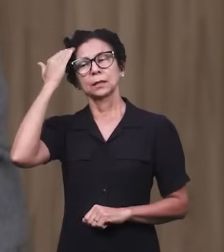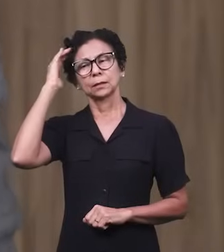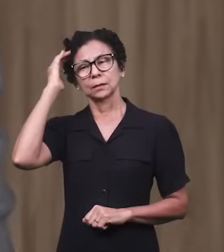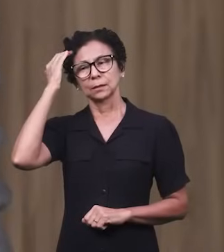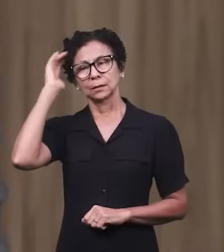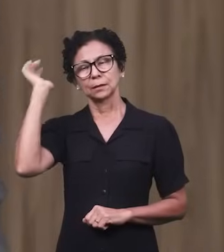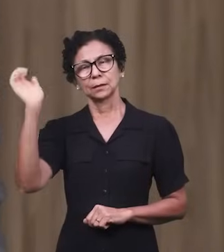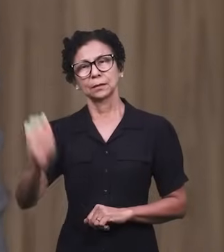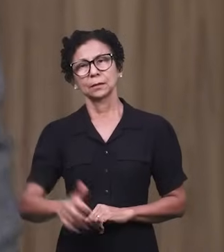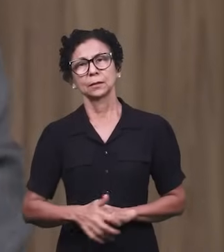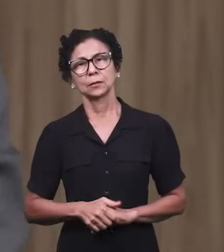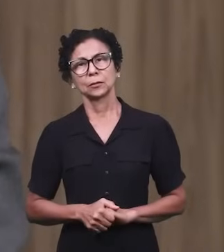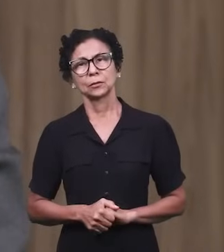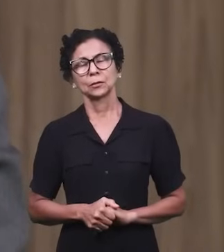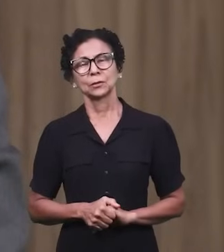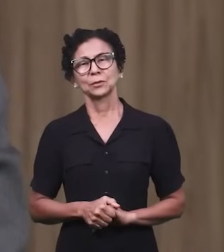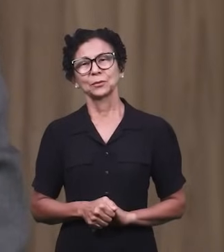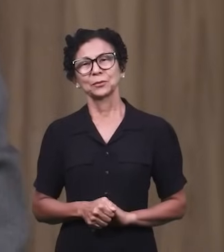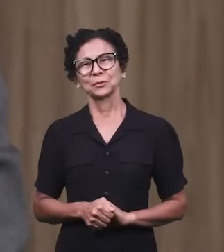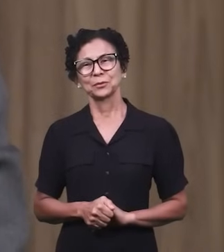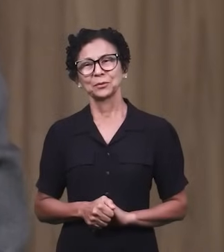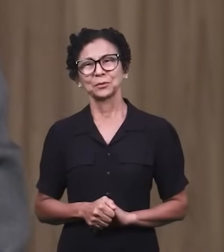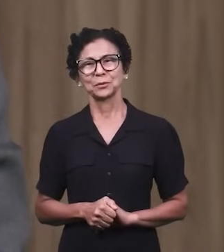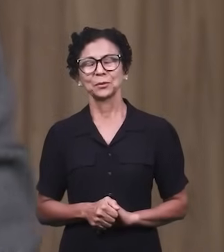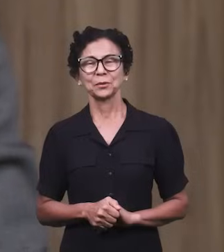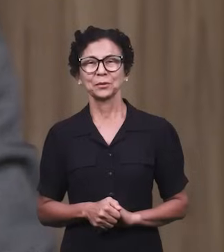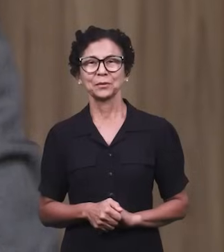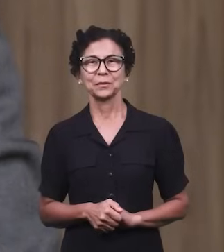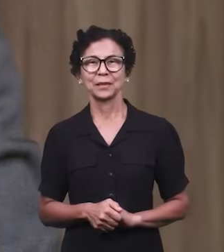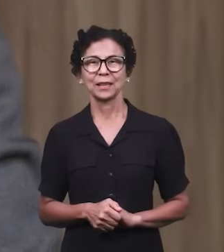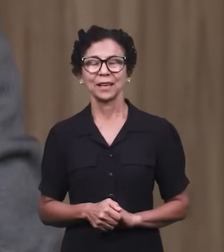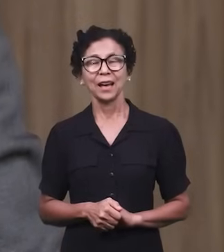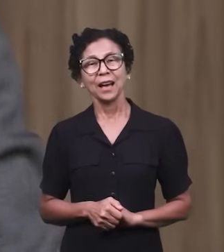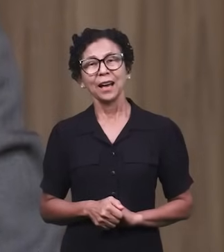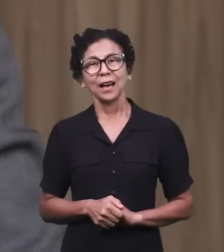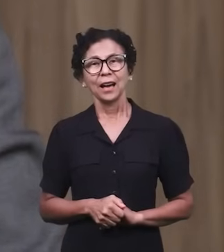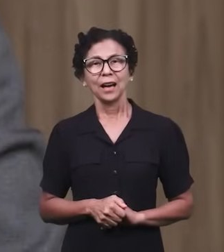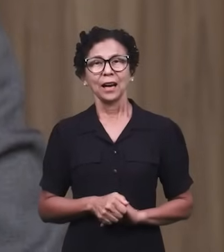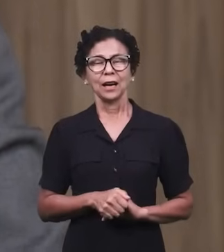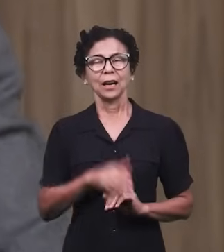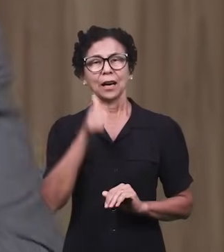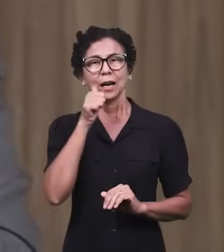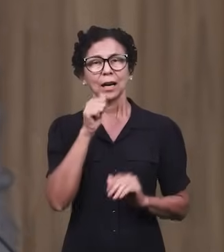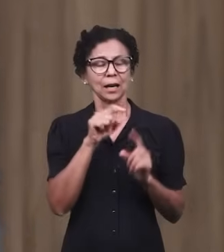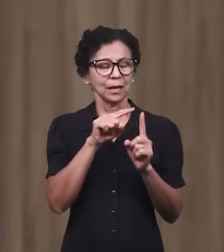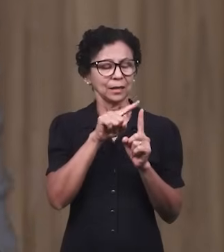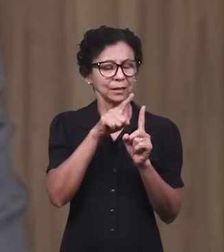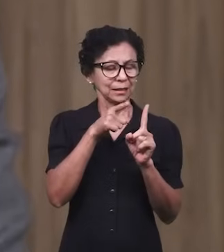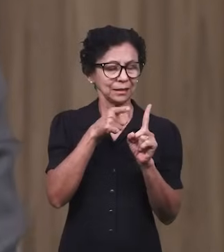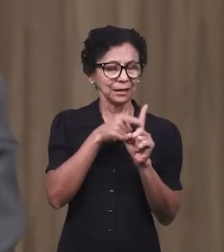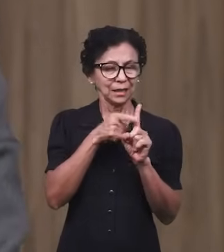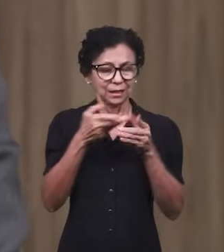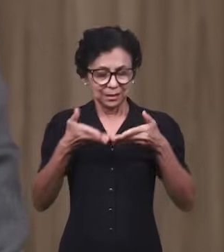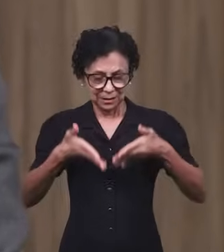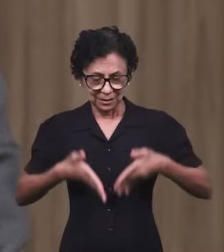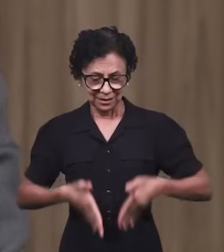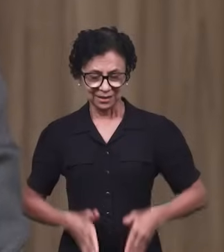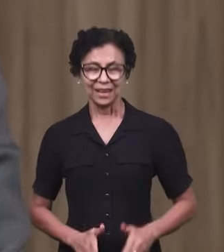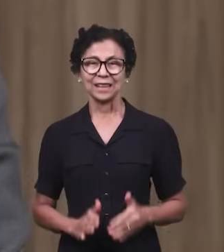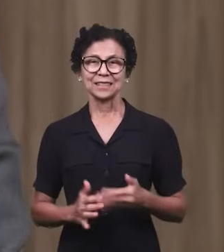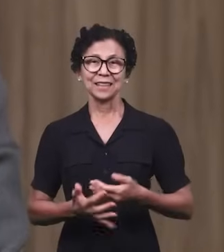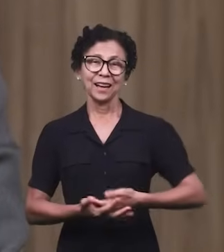Quando nasce, né, uma criança que os pais, né, levam para